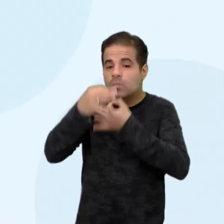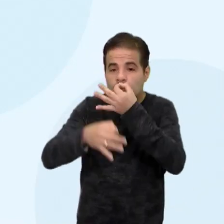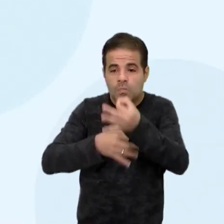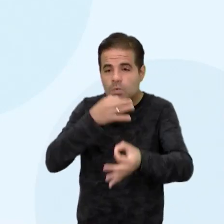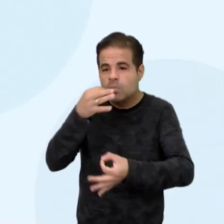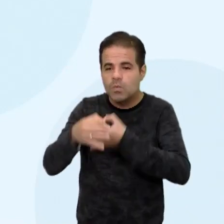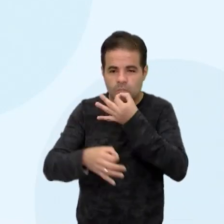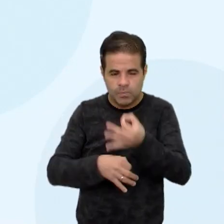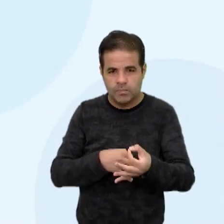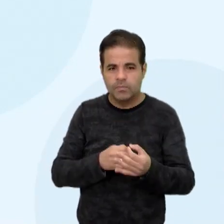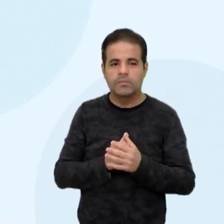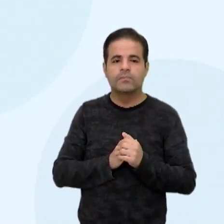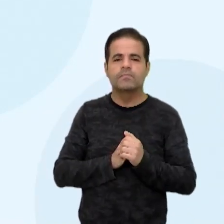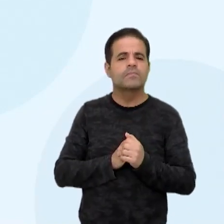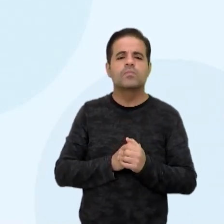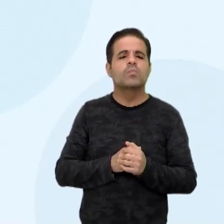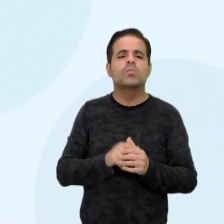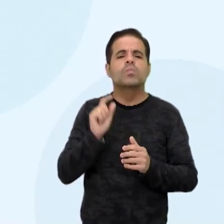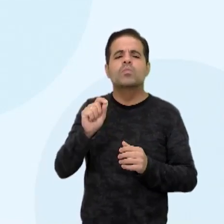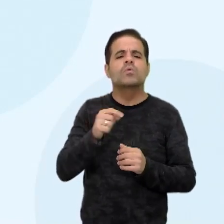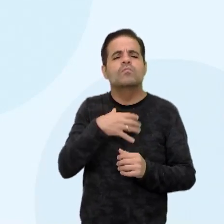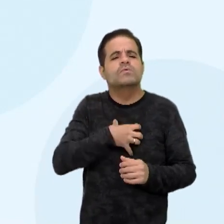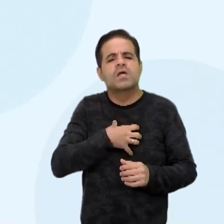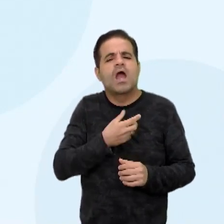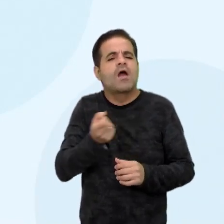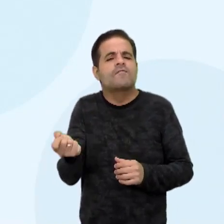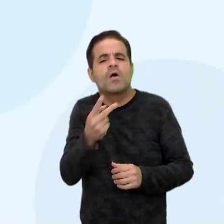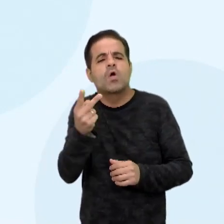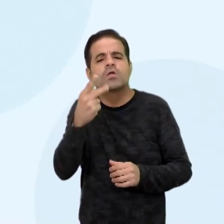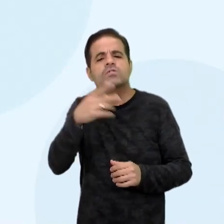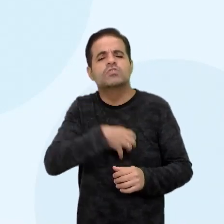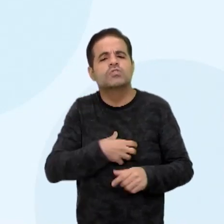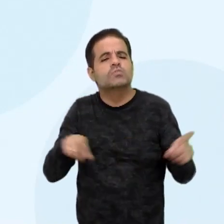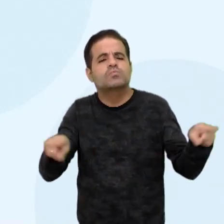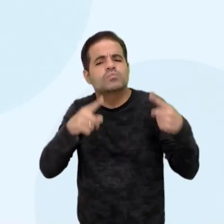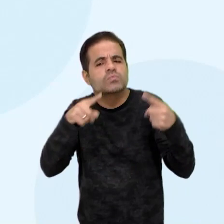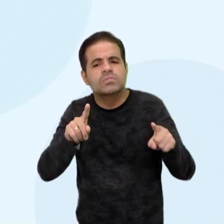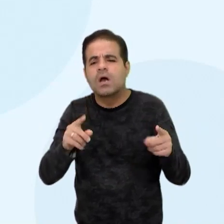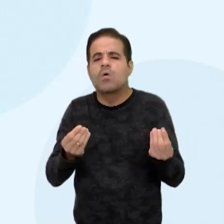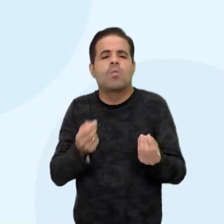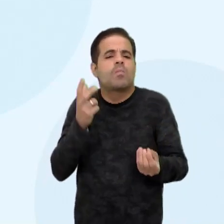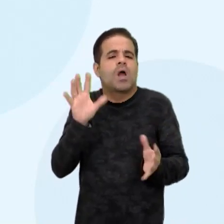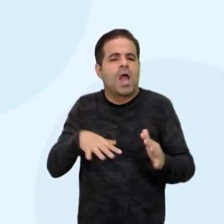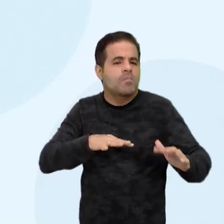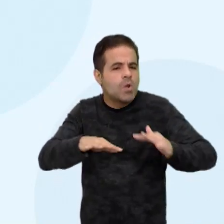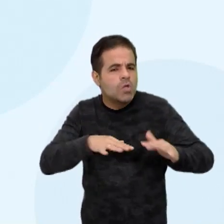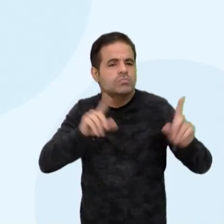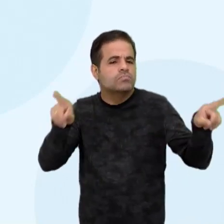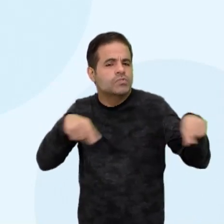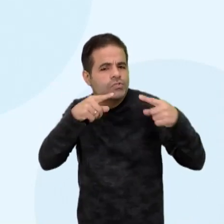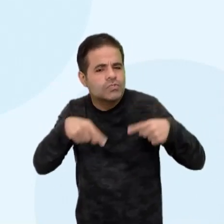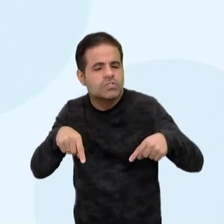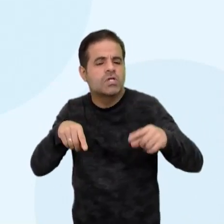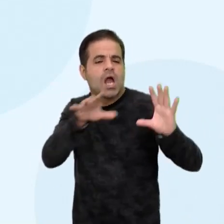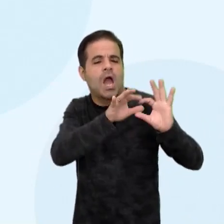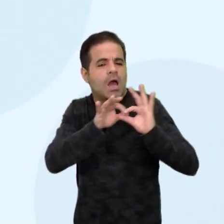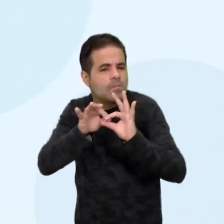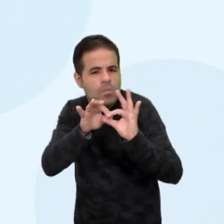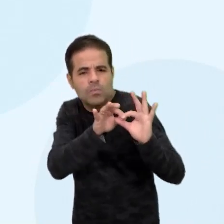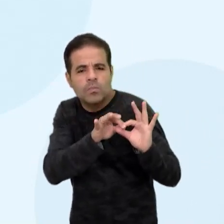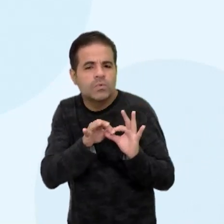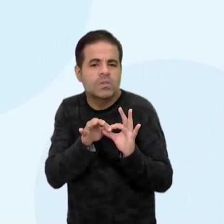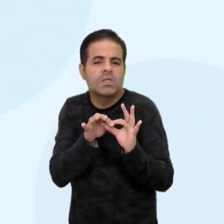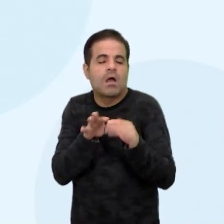considerações. Por fim, o que você valoriza em um estilo musical? Como deve ser o ritmo, a melodia,